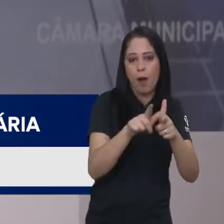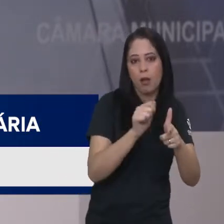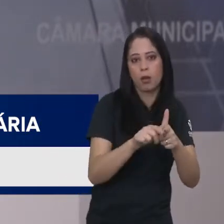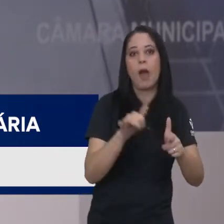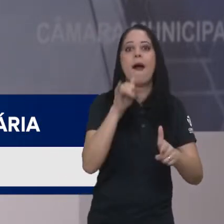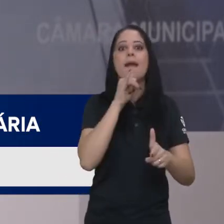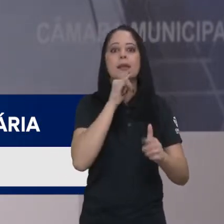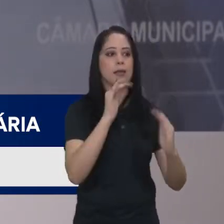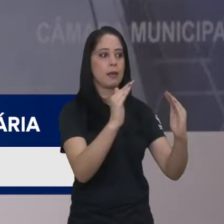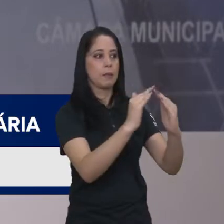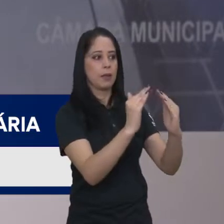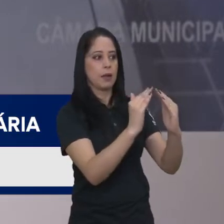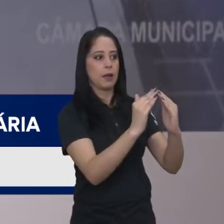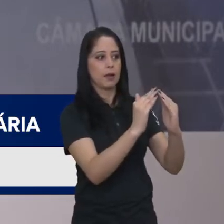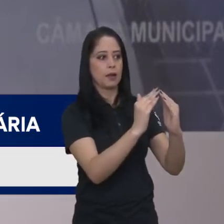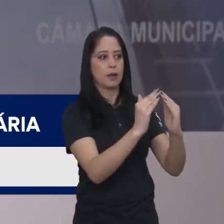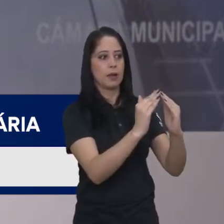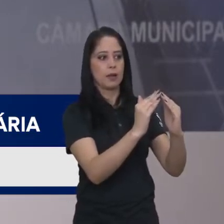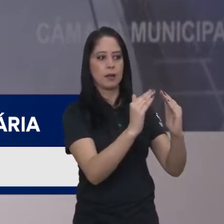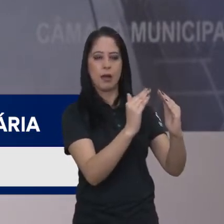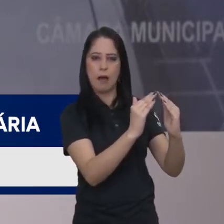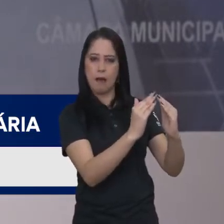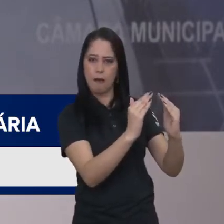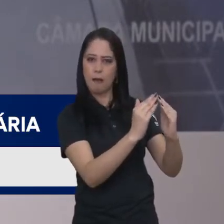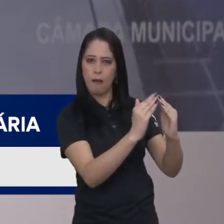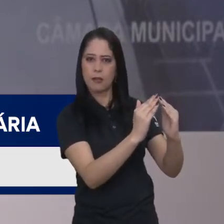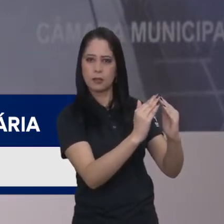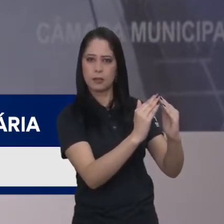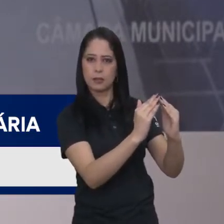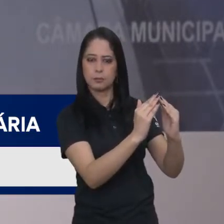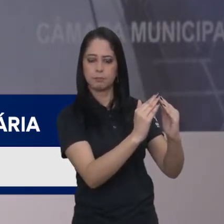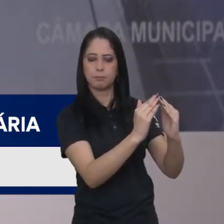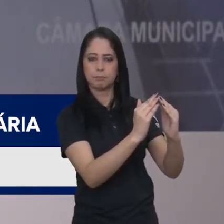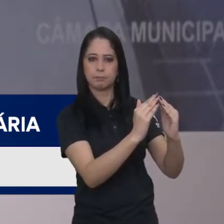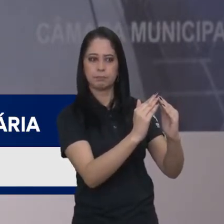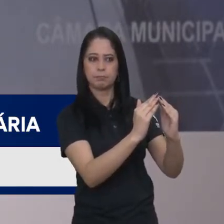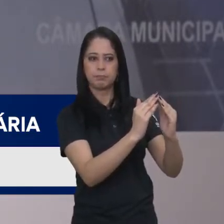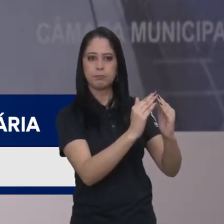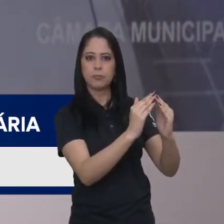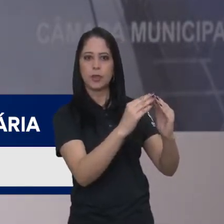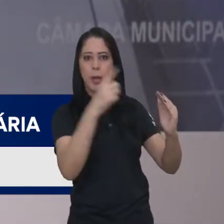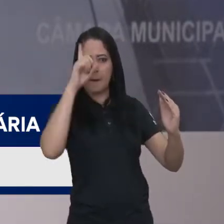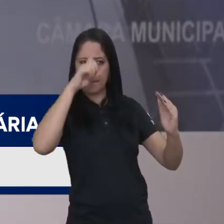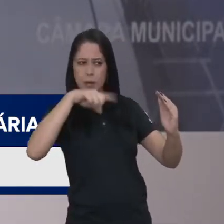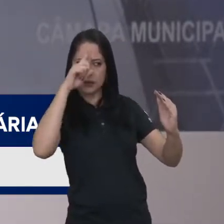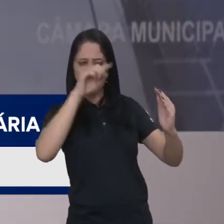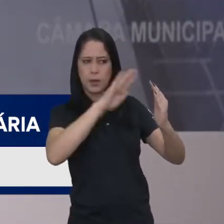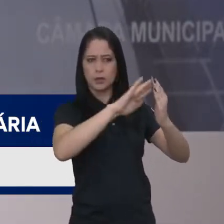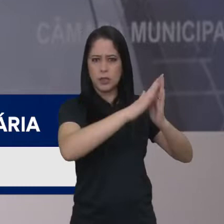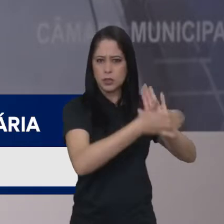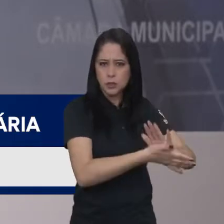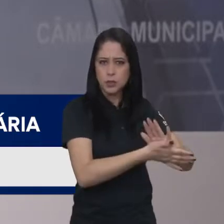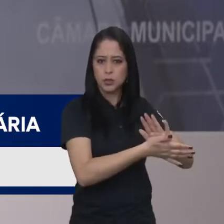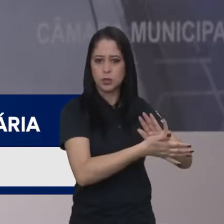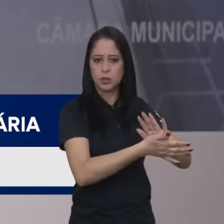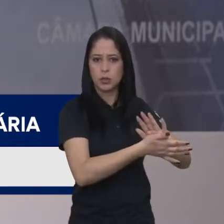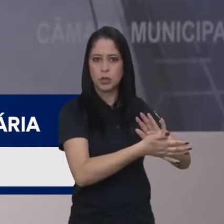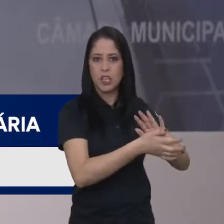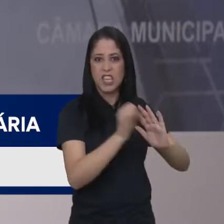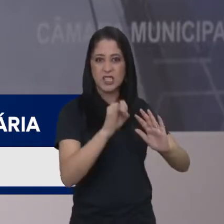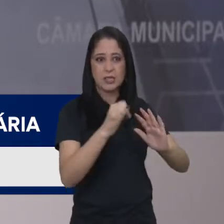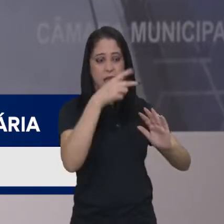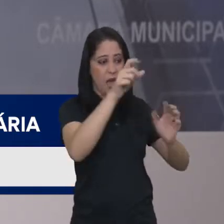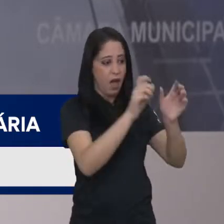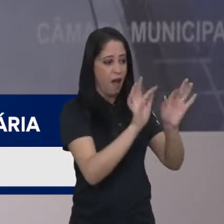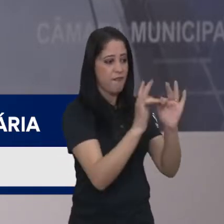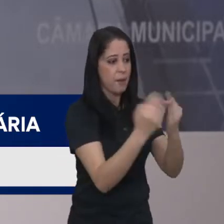imóvel ou se inscrevam na fila habitacional e tenham preferência, porque essa preferência é uma preferência legal. A Lei Nacional de Defesa Civil prevê se a